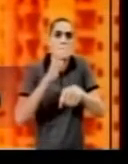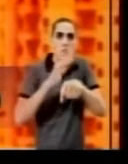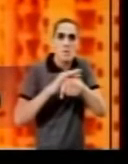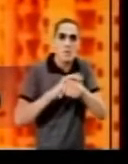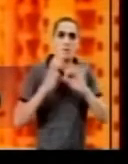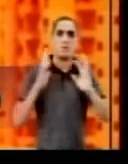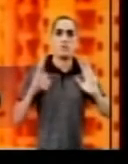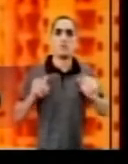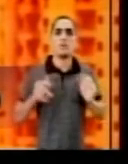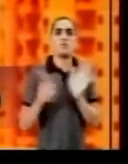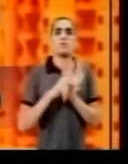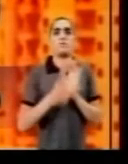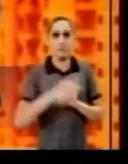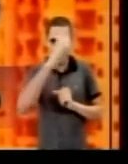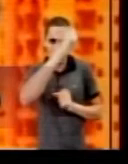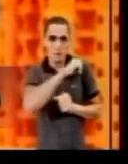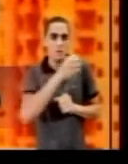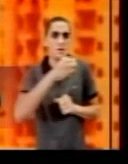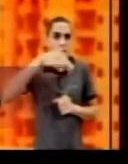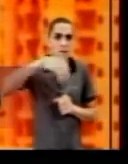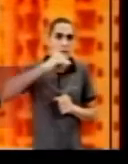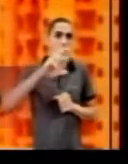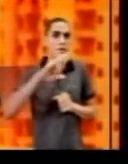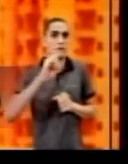Volk. Boa tarde, Miriam.